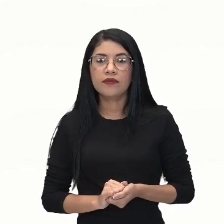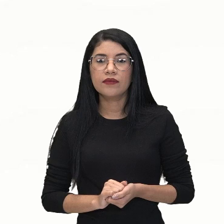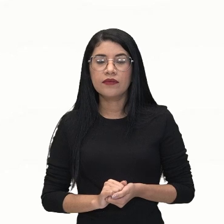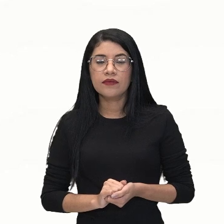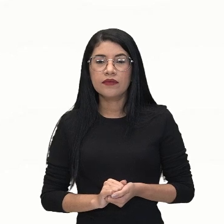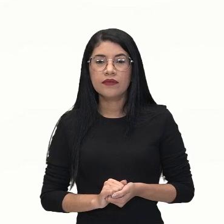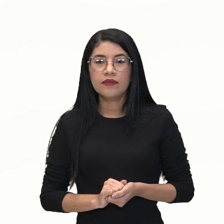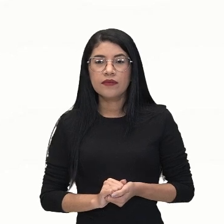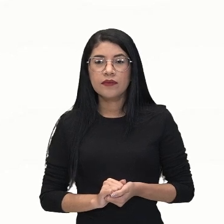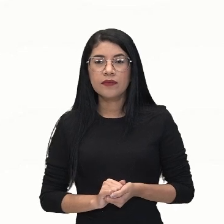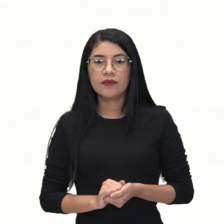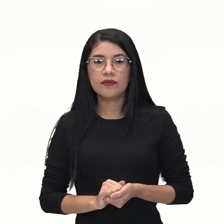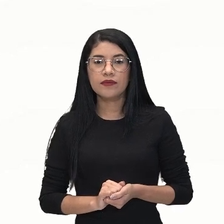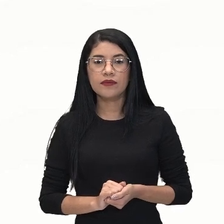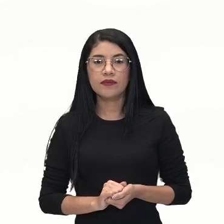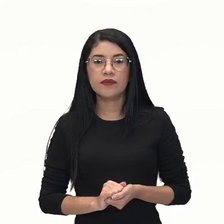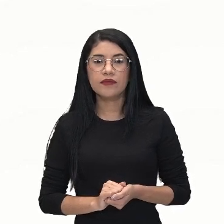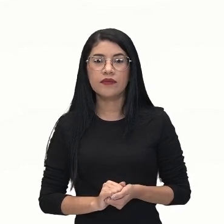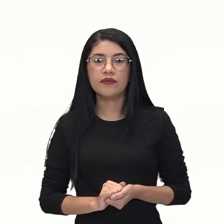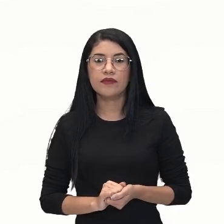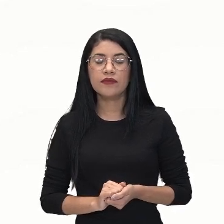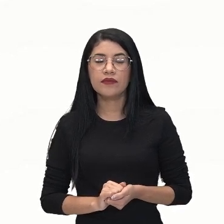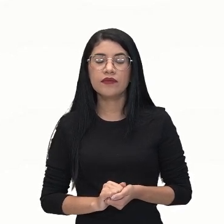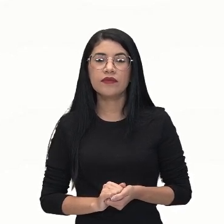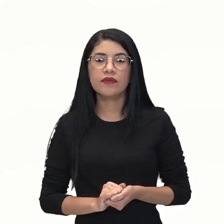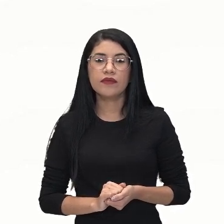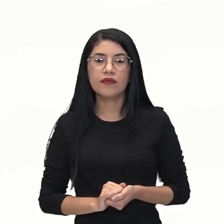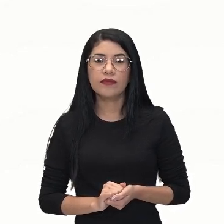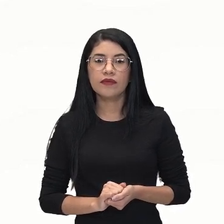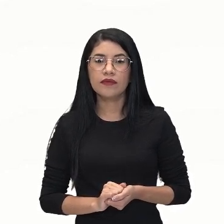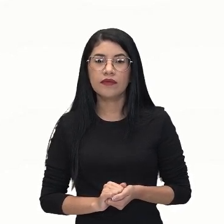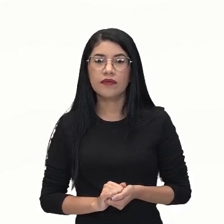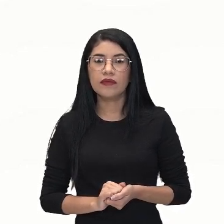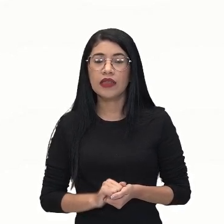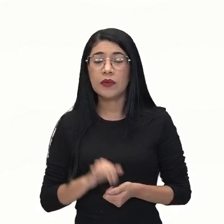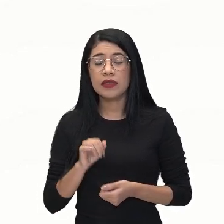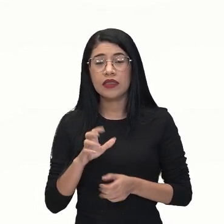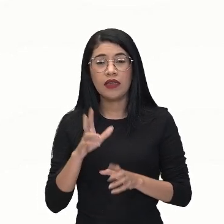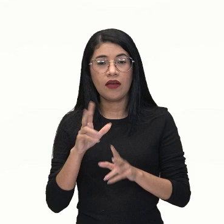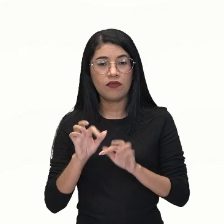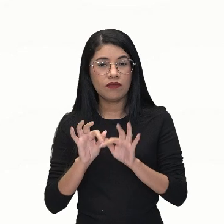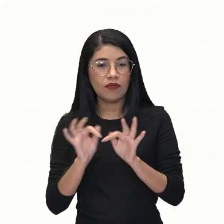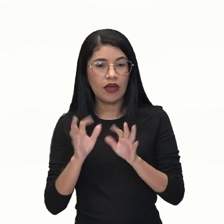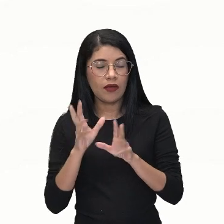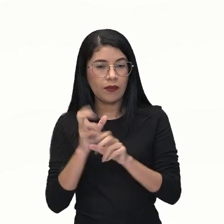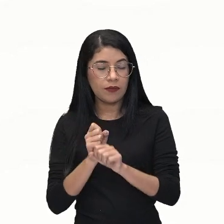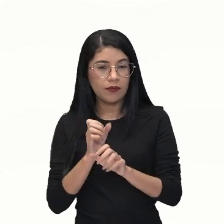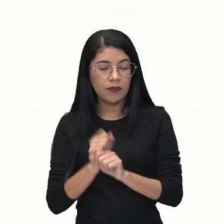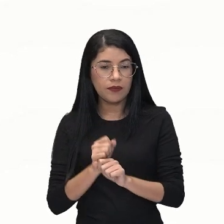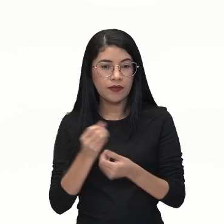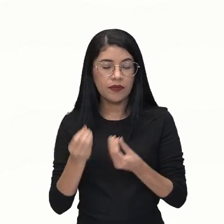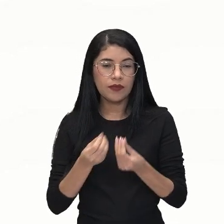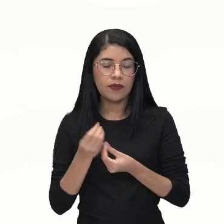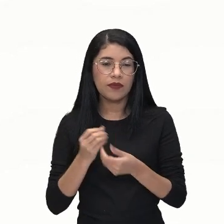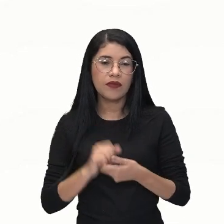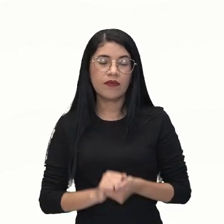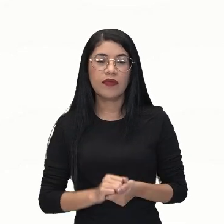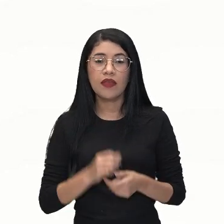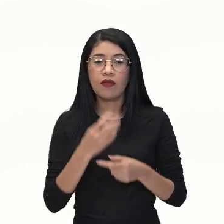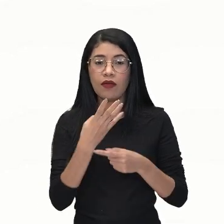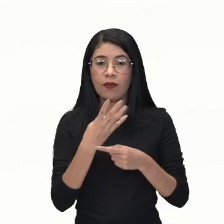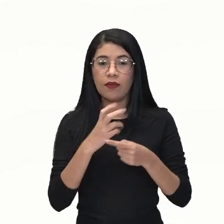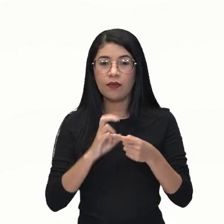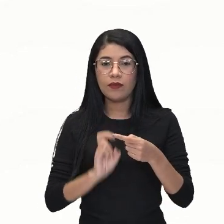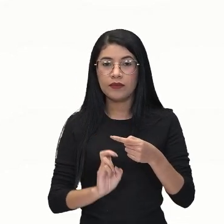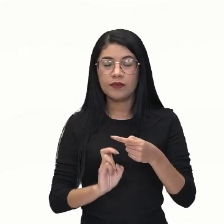e 65, tá? Então, se eu fizer aqui a simplificação, ó, vai dar